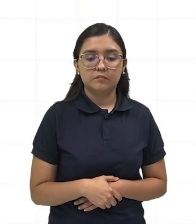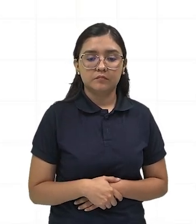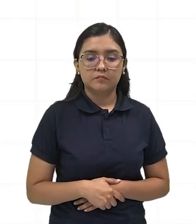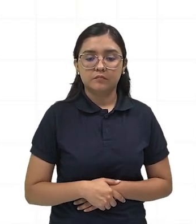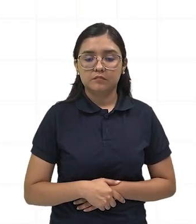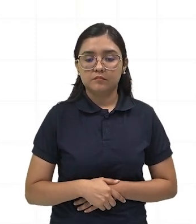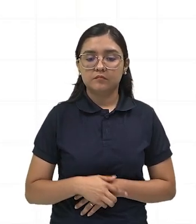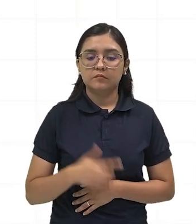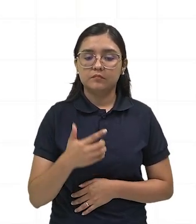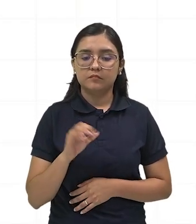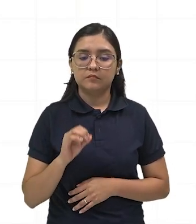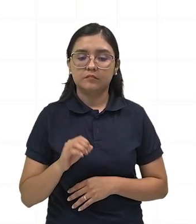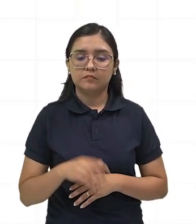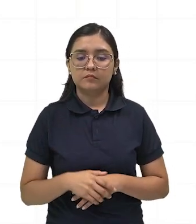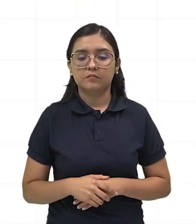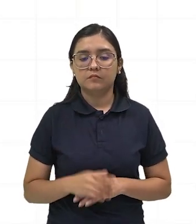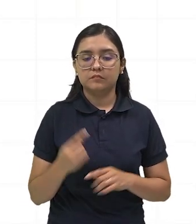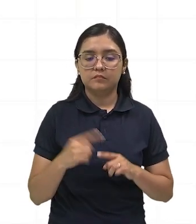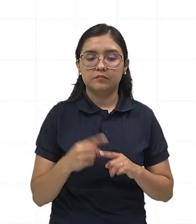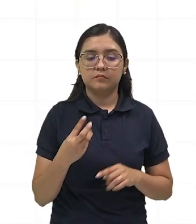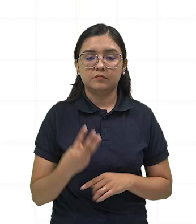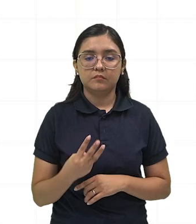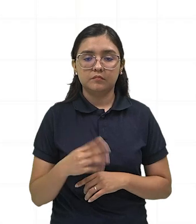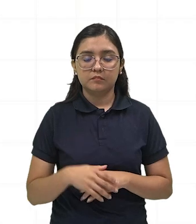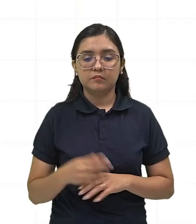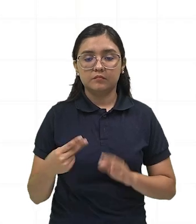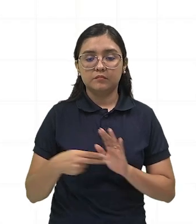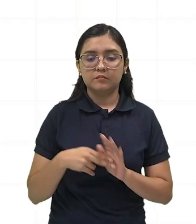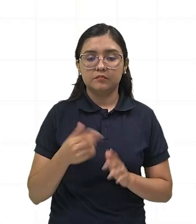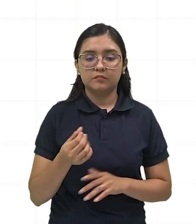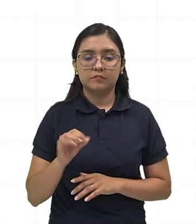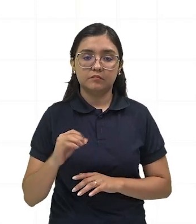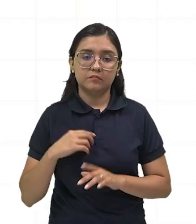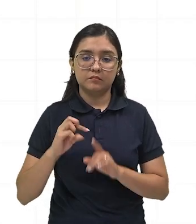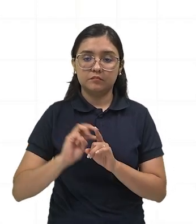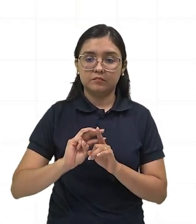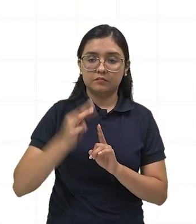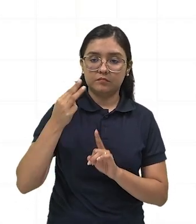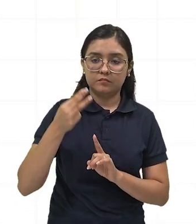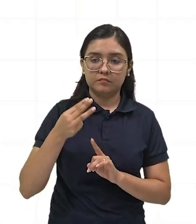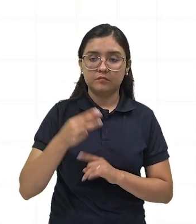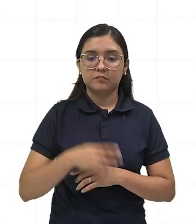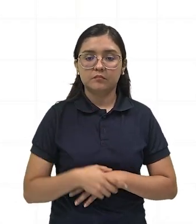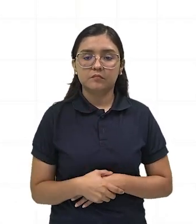20 vezes 3 é igual a 60. Triplicou também.